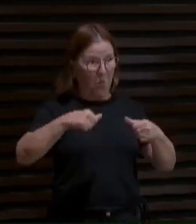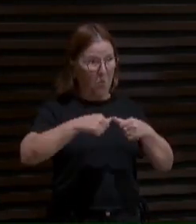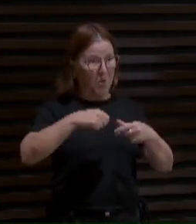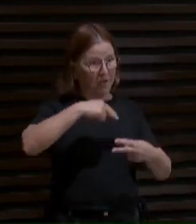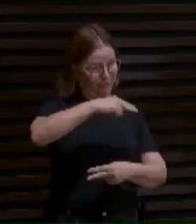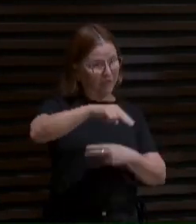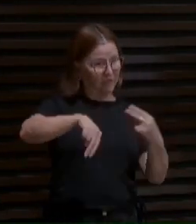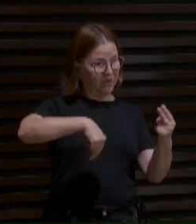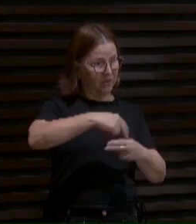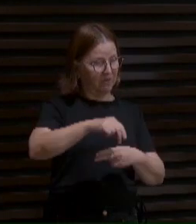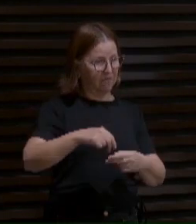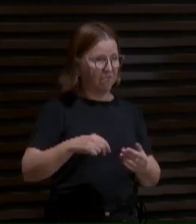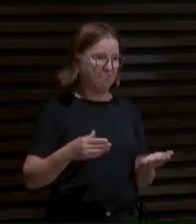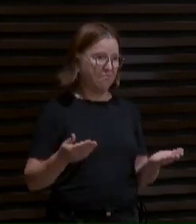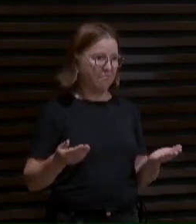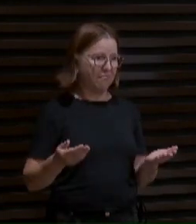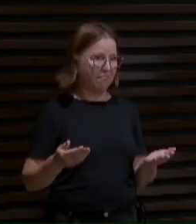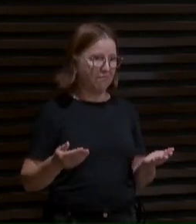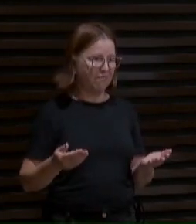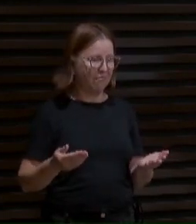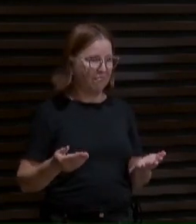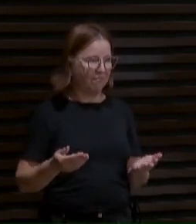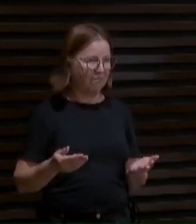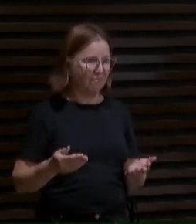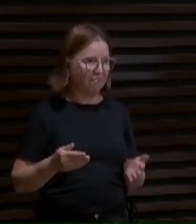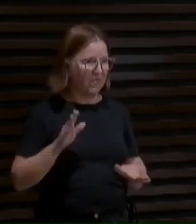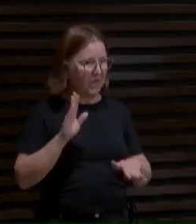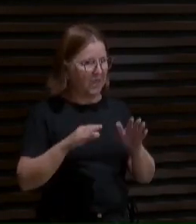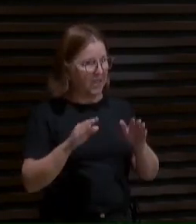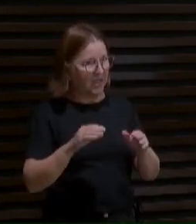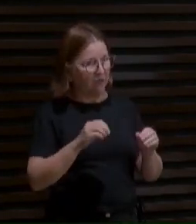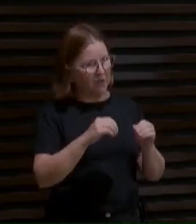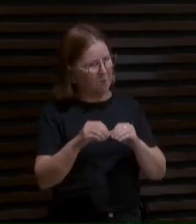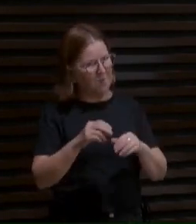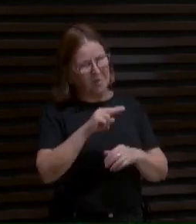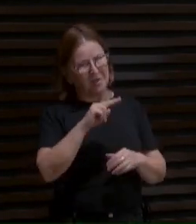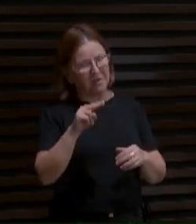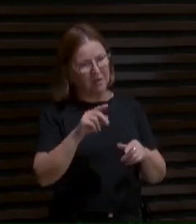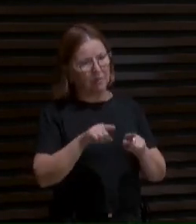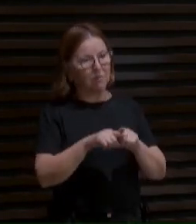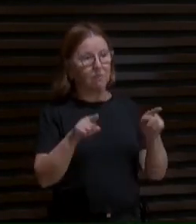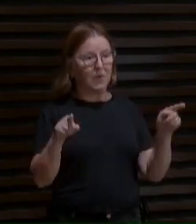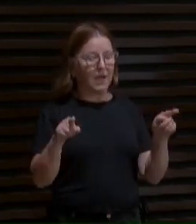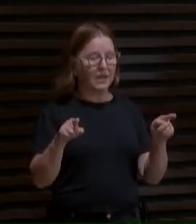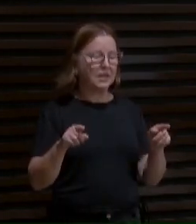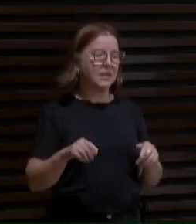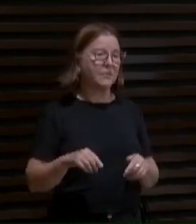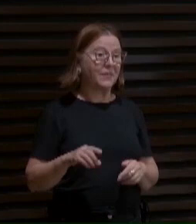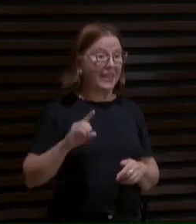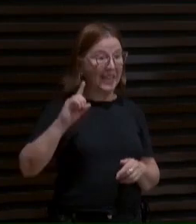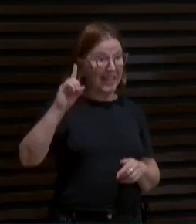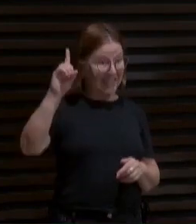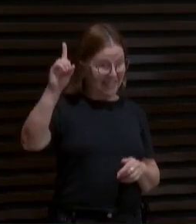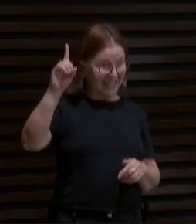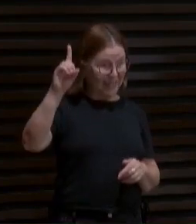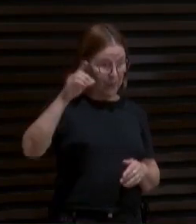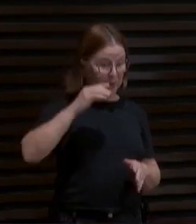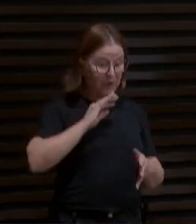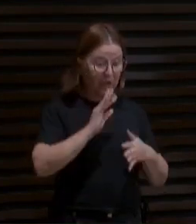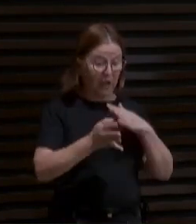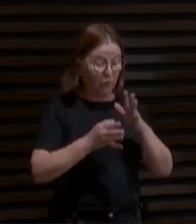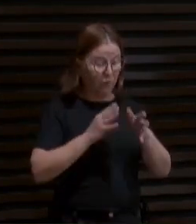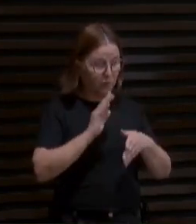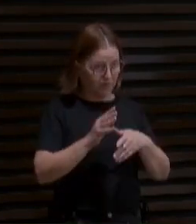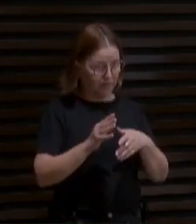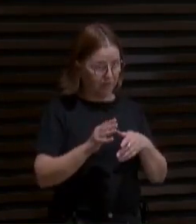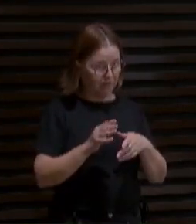Eu posso não dar o nome que tem, mas eu não posso dizer que esse universo. Então Deus está criticando, porque